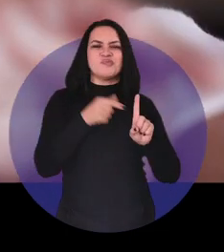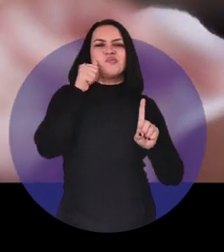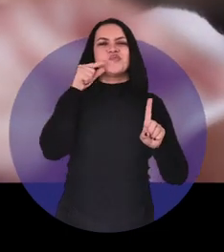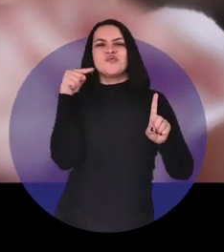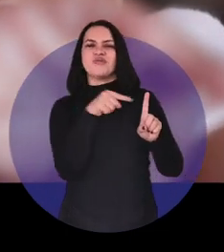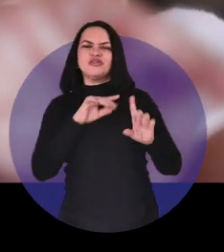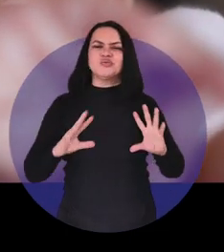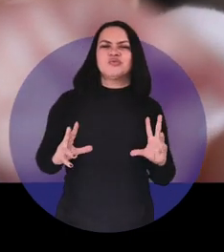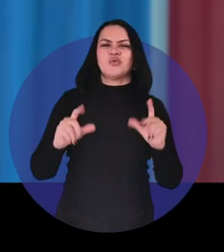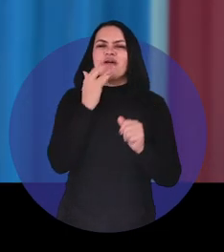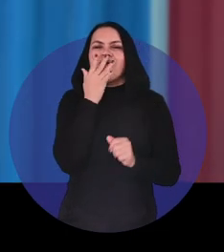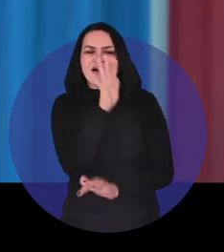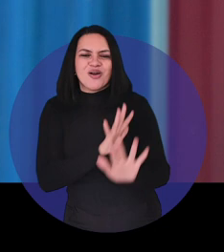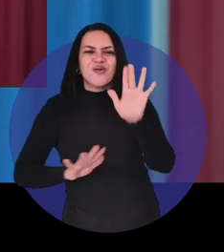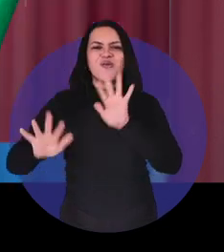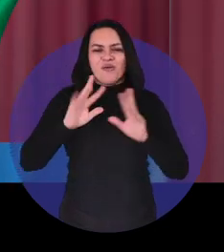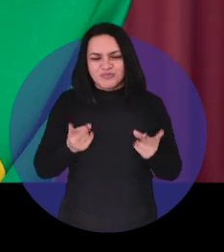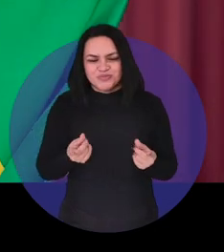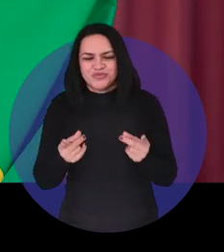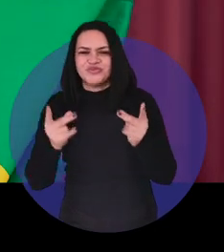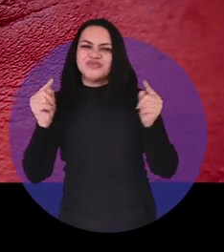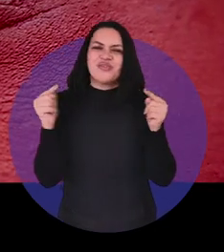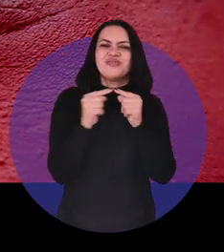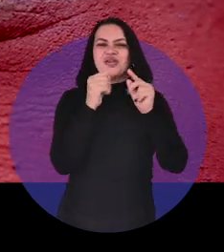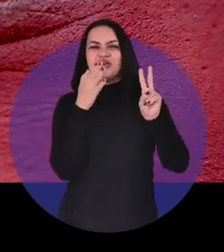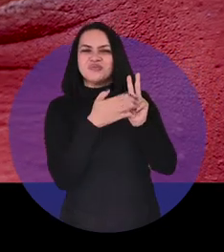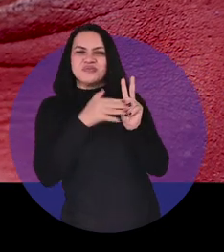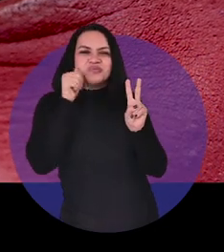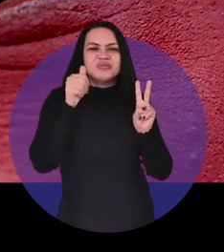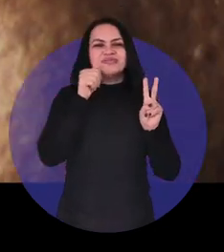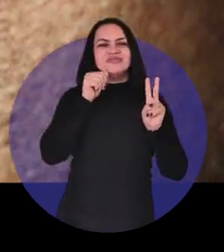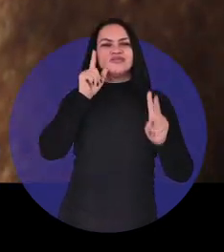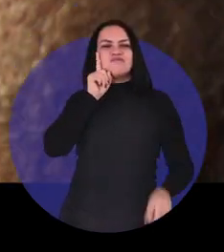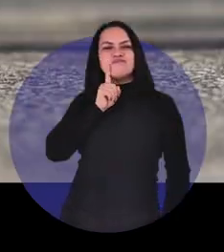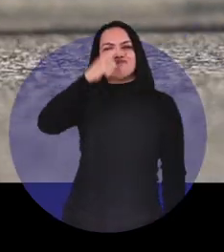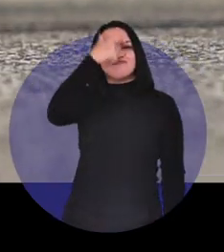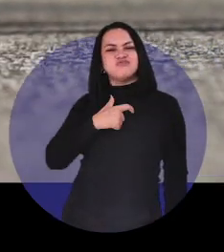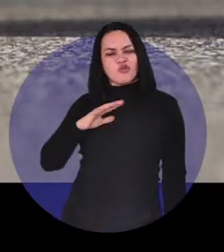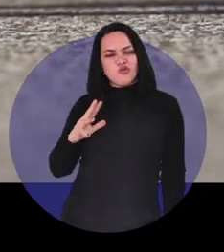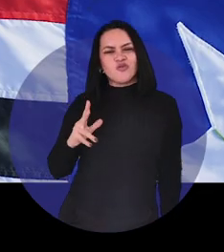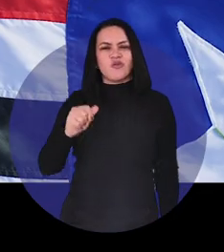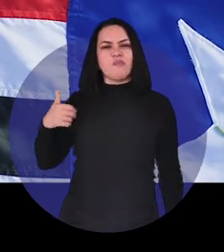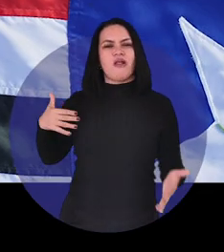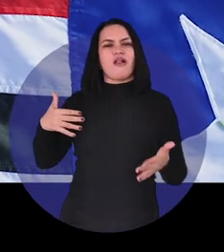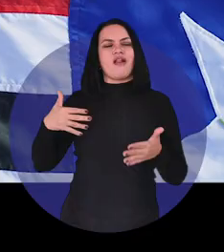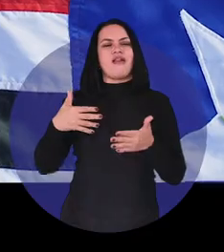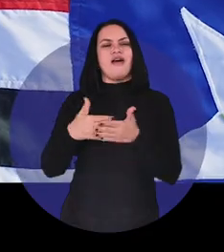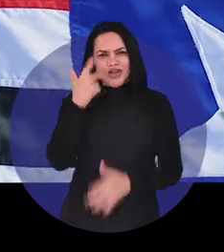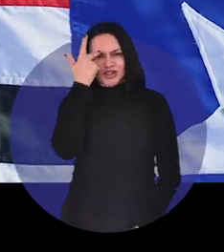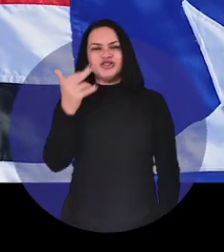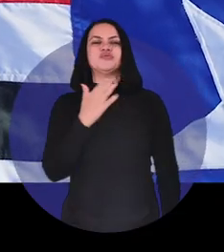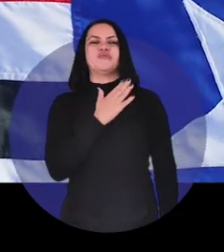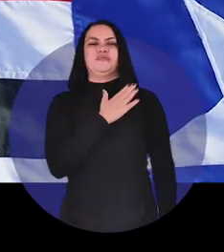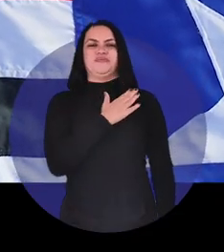dentro de mulheres. Somos todas as cores sem fim, das contas das índias, dos caboclos. Somos a história